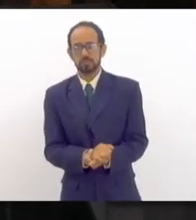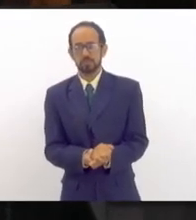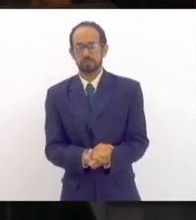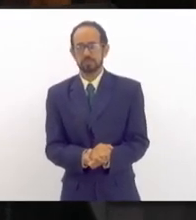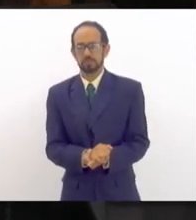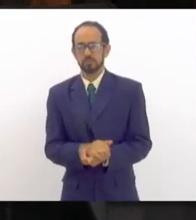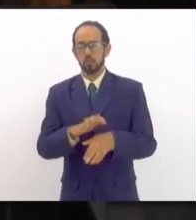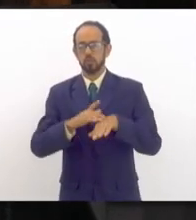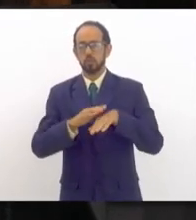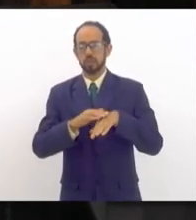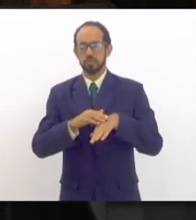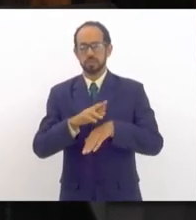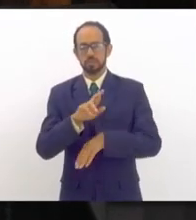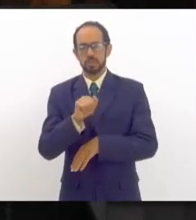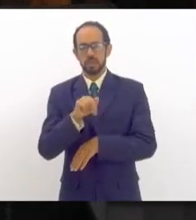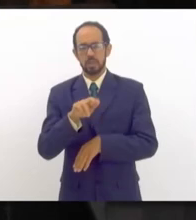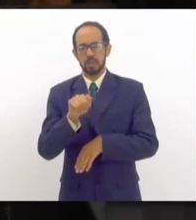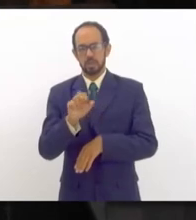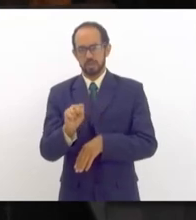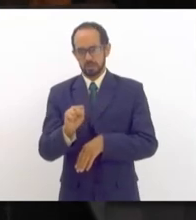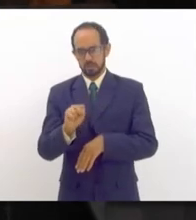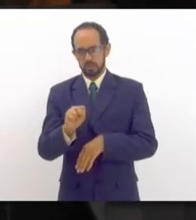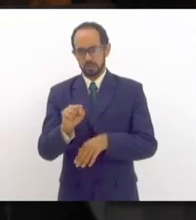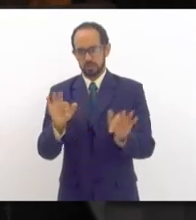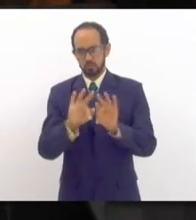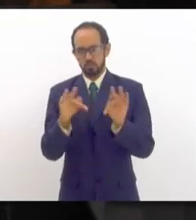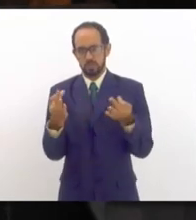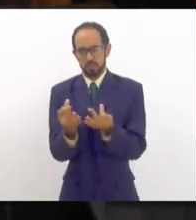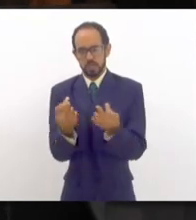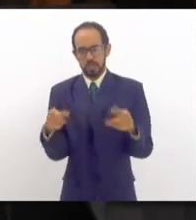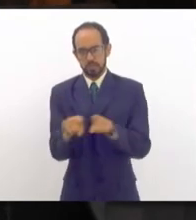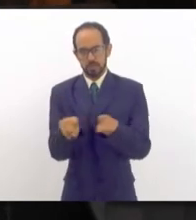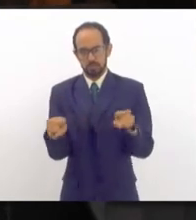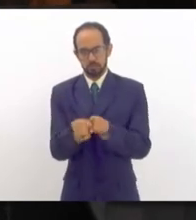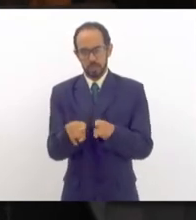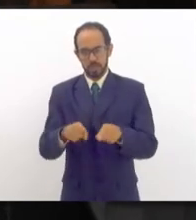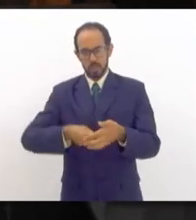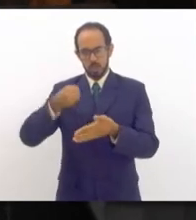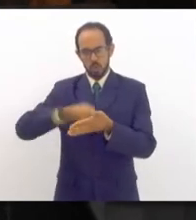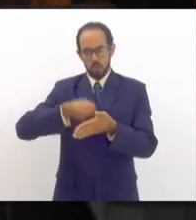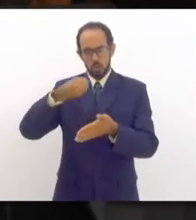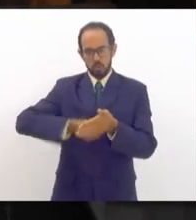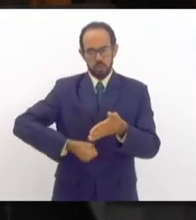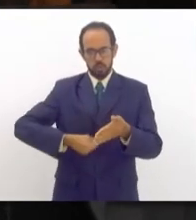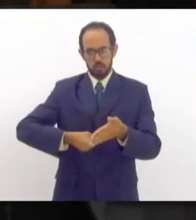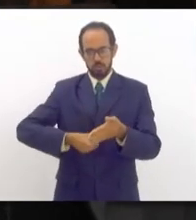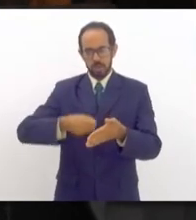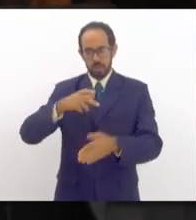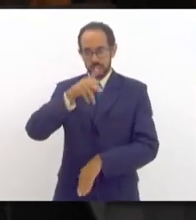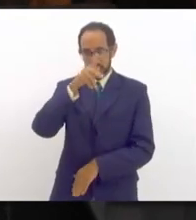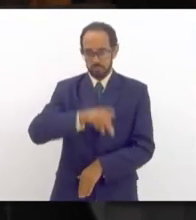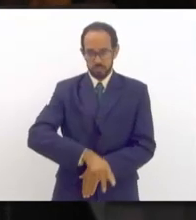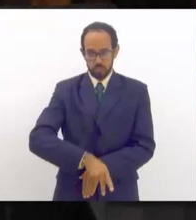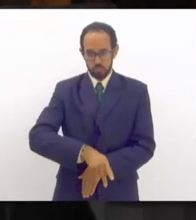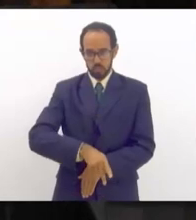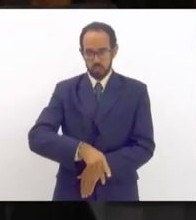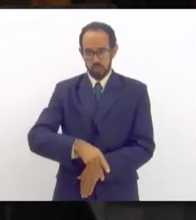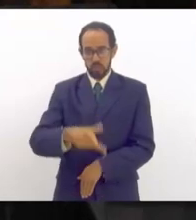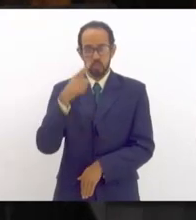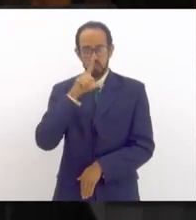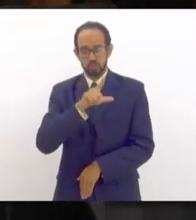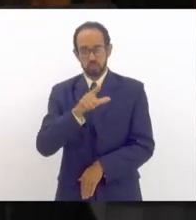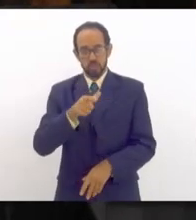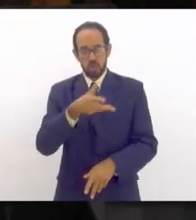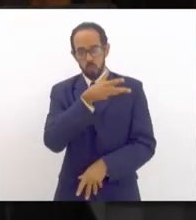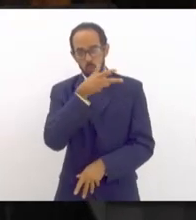com doenças raras os familiares que lutam para que essas pessoas sejam curadas sejam